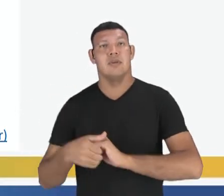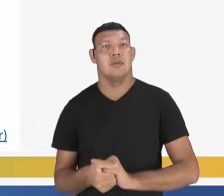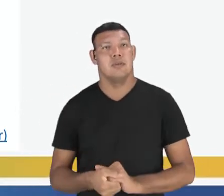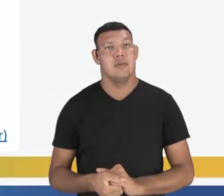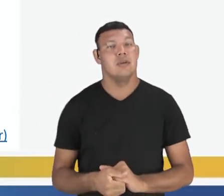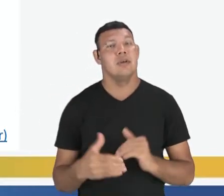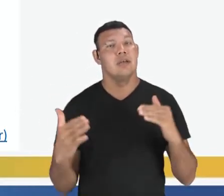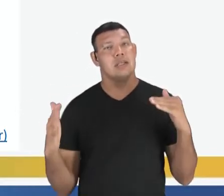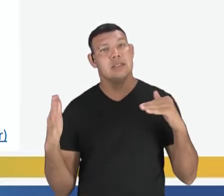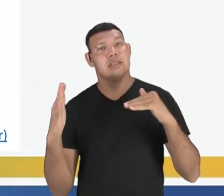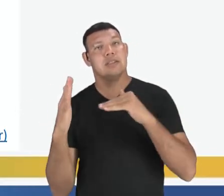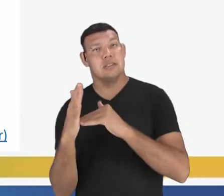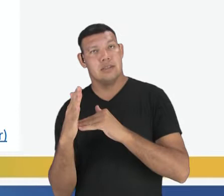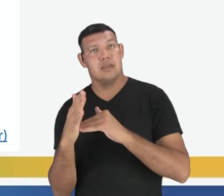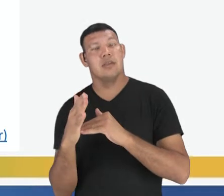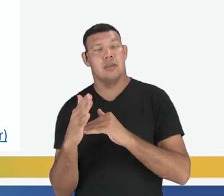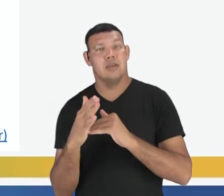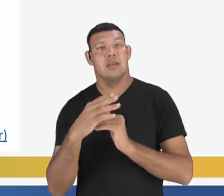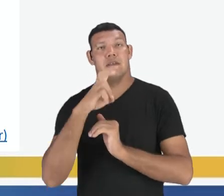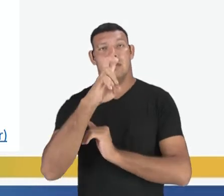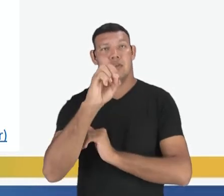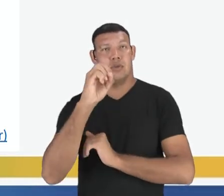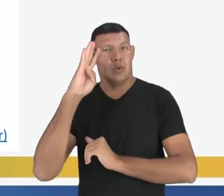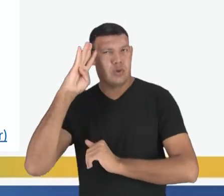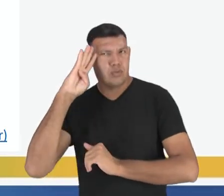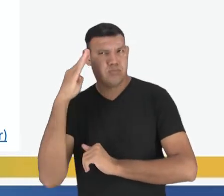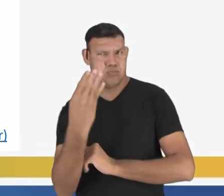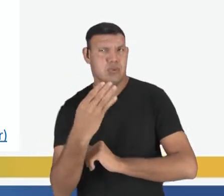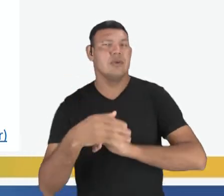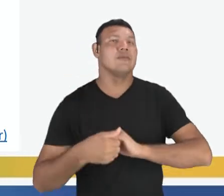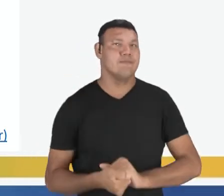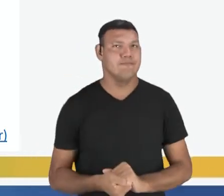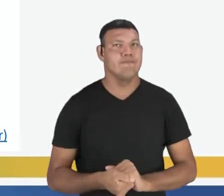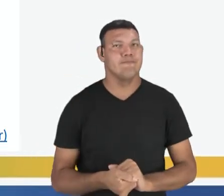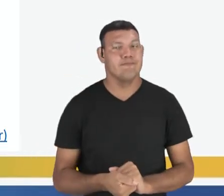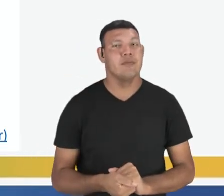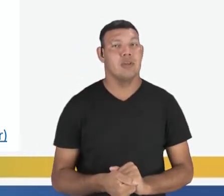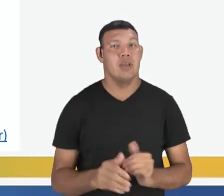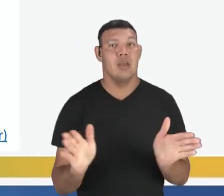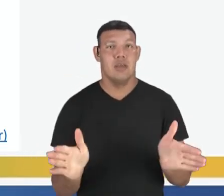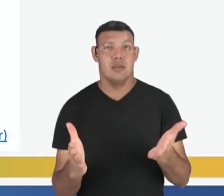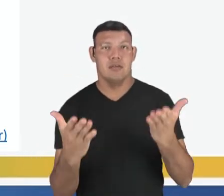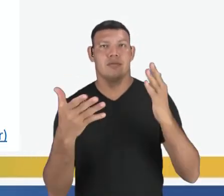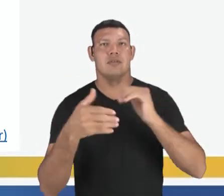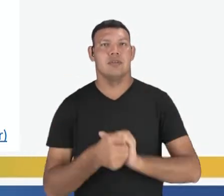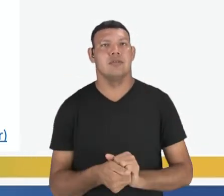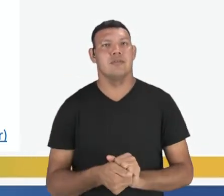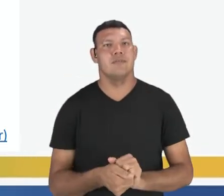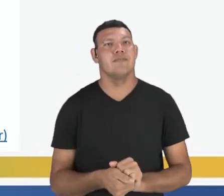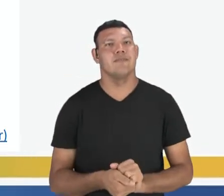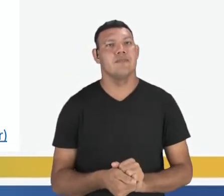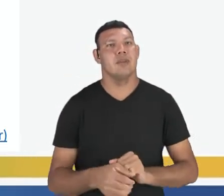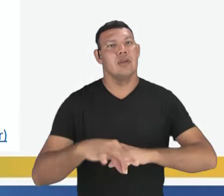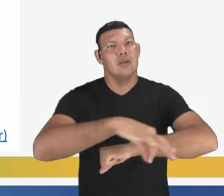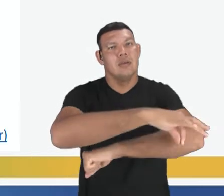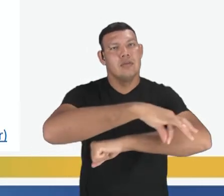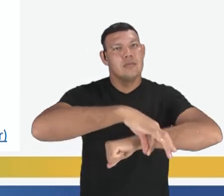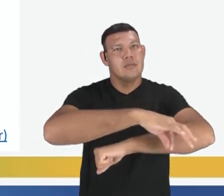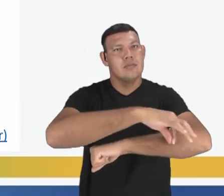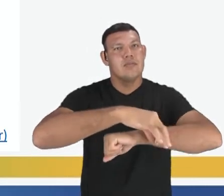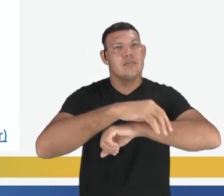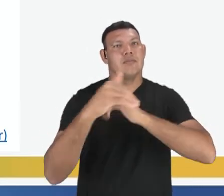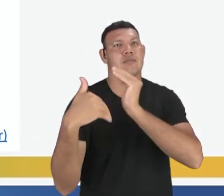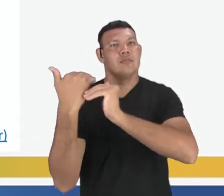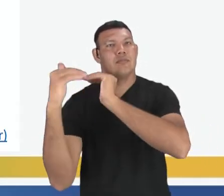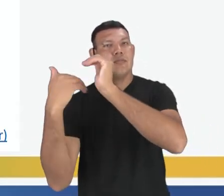50 bilhões. Objetivo: financiar obras de infraestrutura, repetindo, e desenvolvimento nos países BRICS e